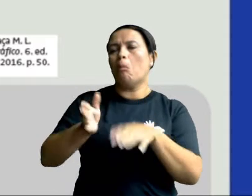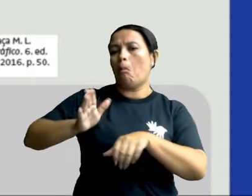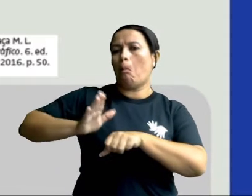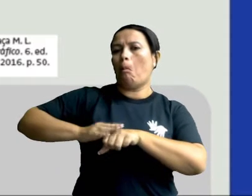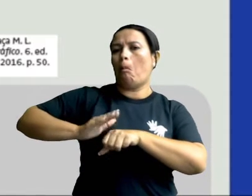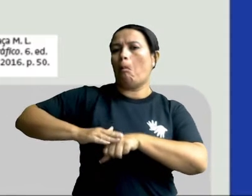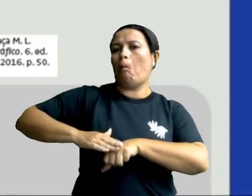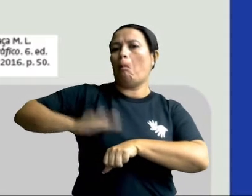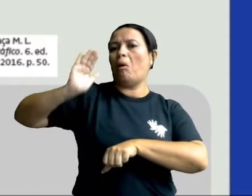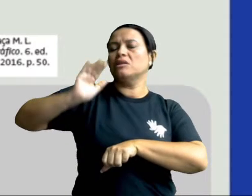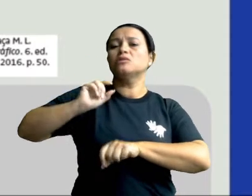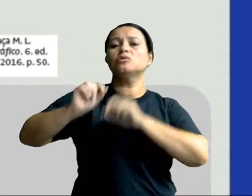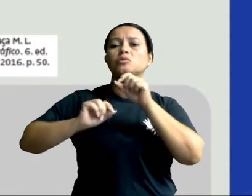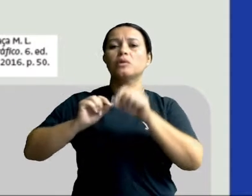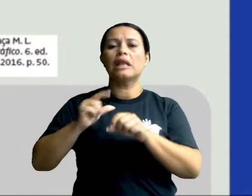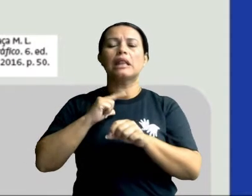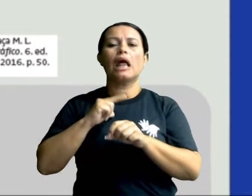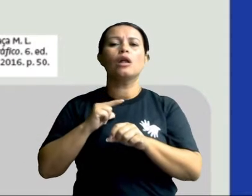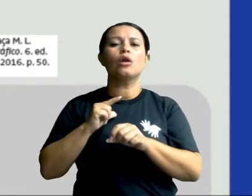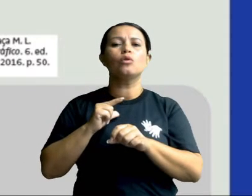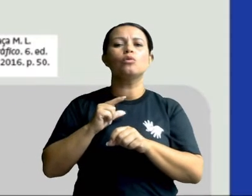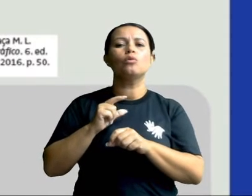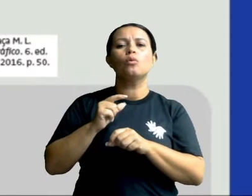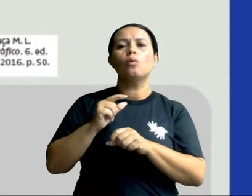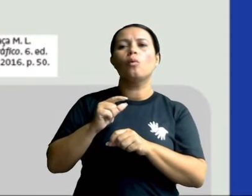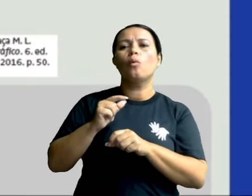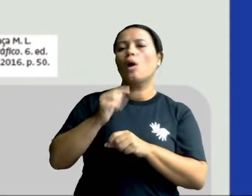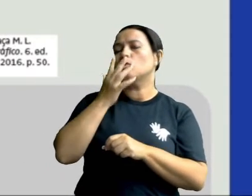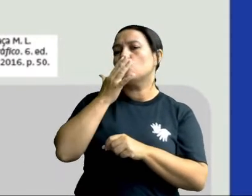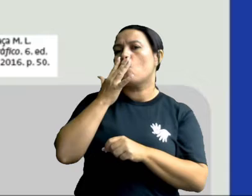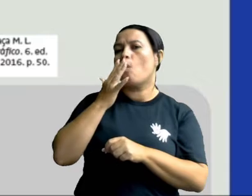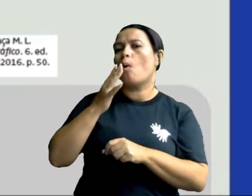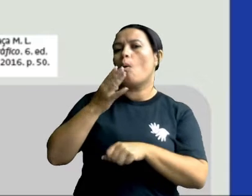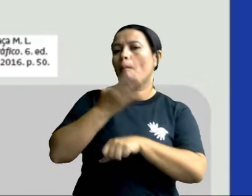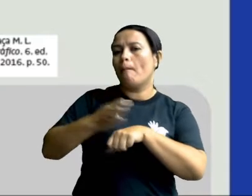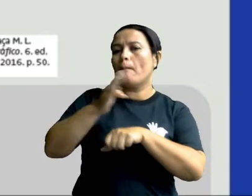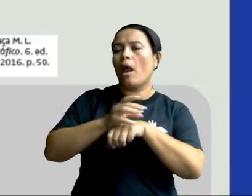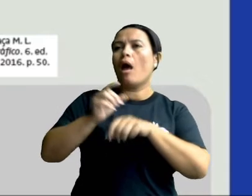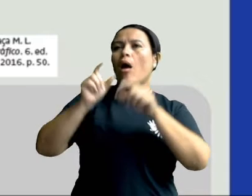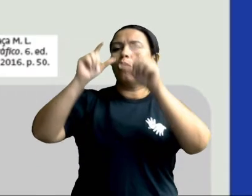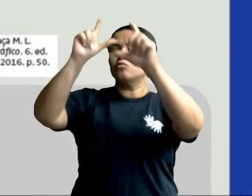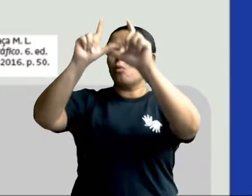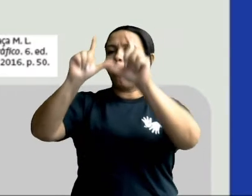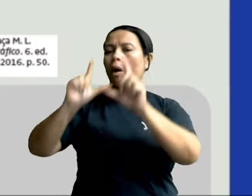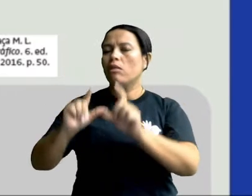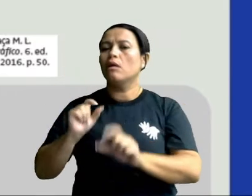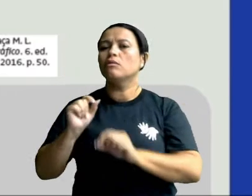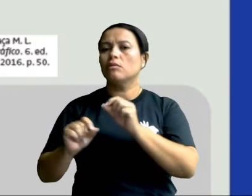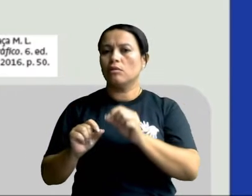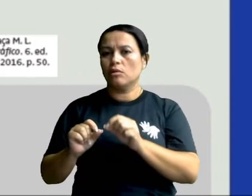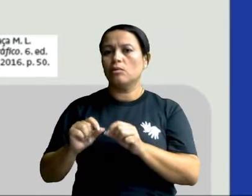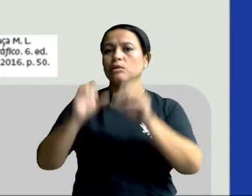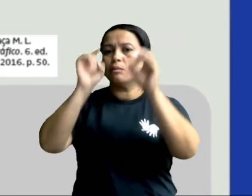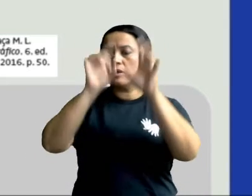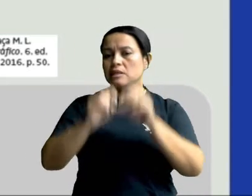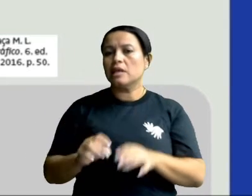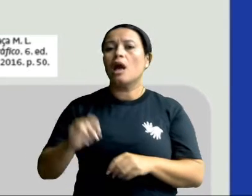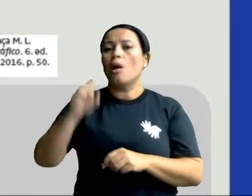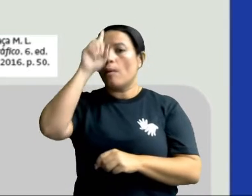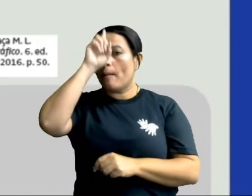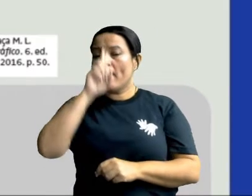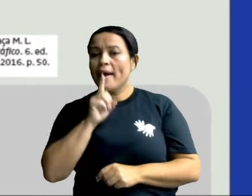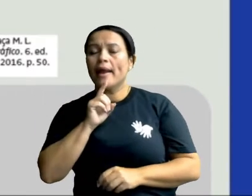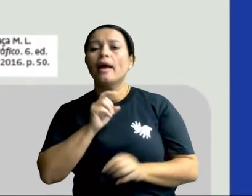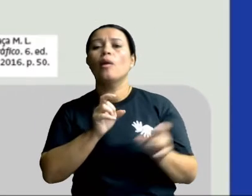é ali onde a gente vê, que esses quadradinhos brancos são chamados de zonas econômicas especiais e o amarelo é o polo